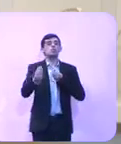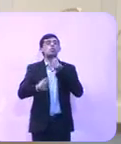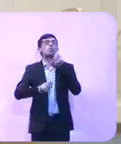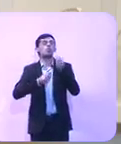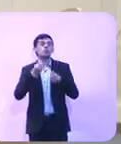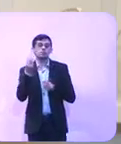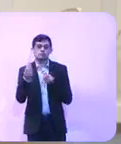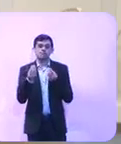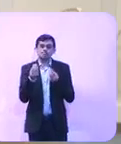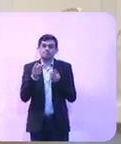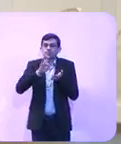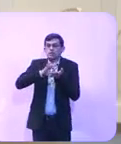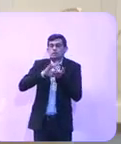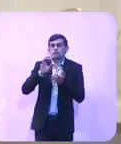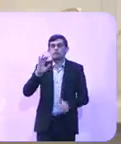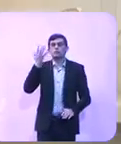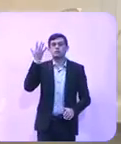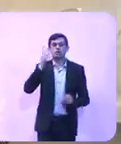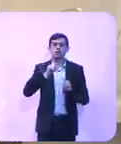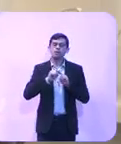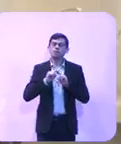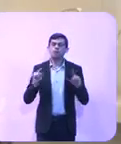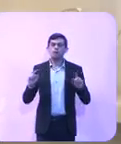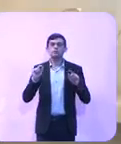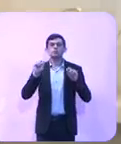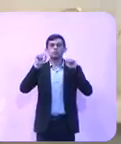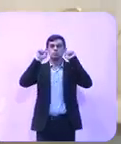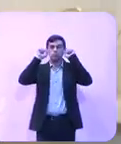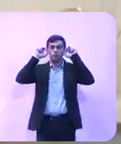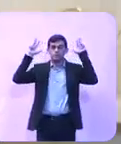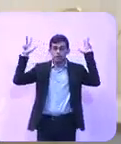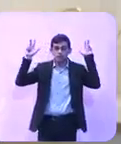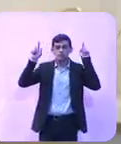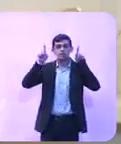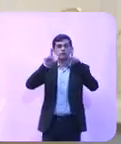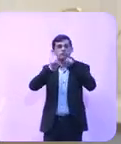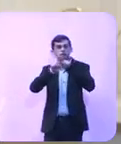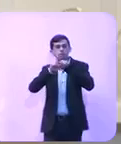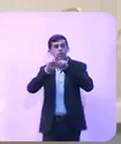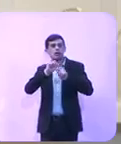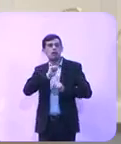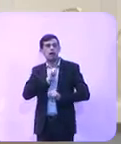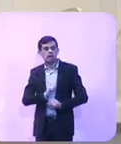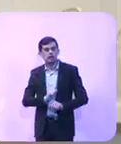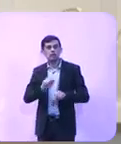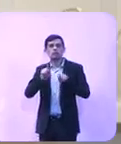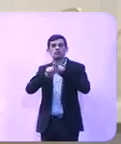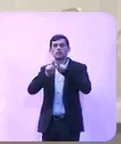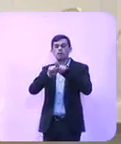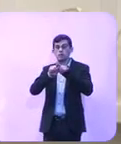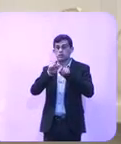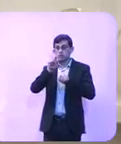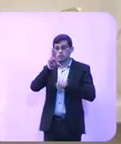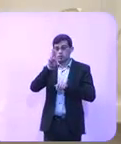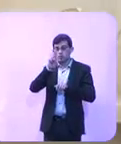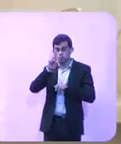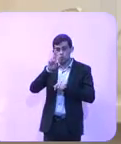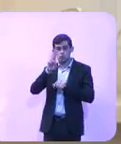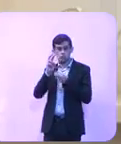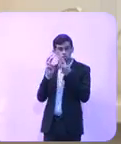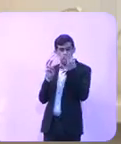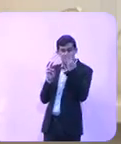isso funciona, mas Moisés, Arão e Ur se tornaram, através